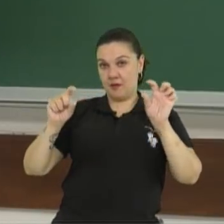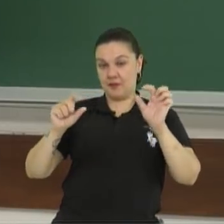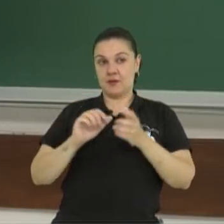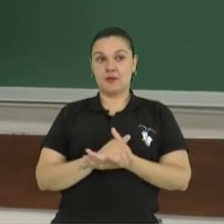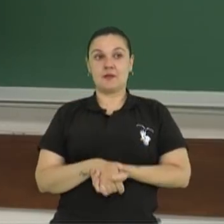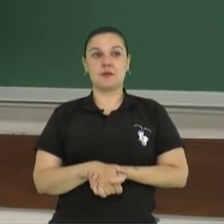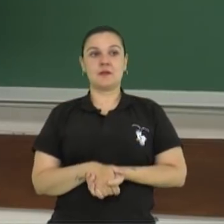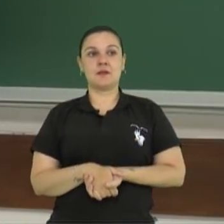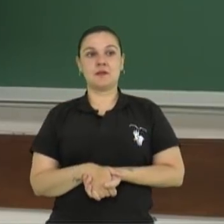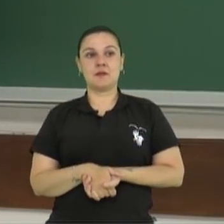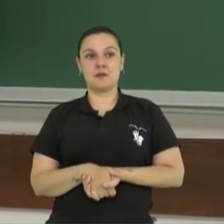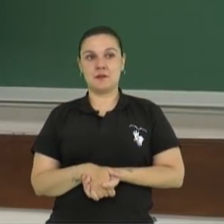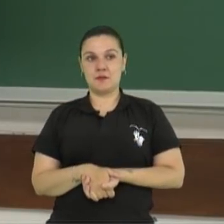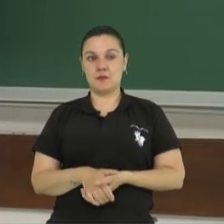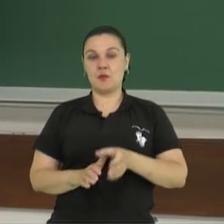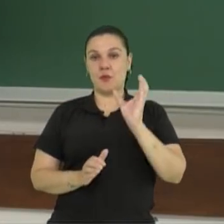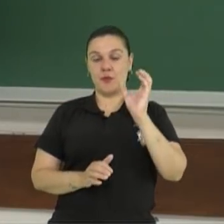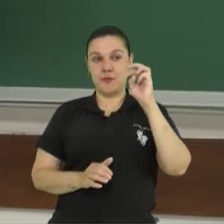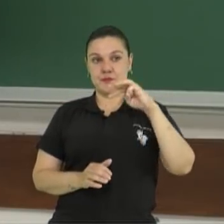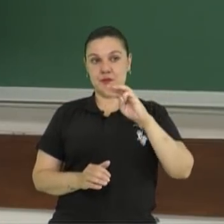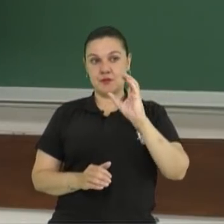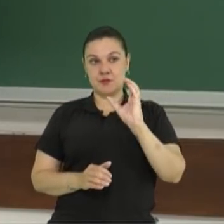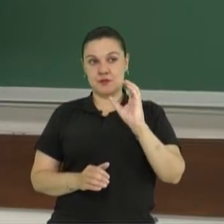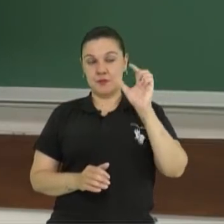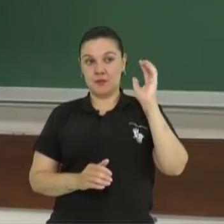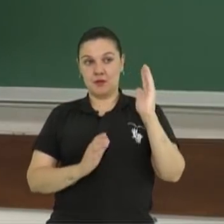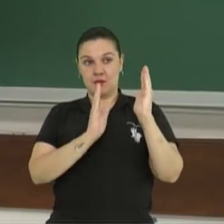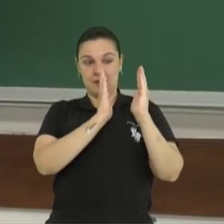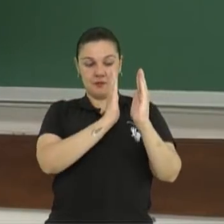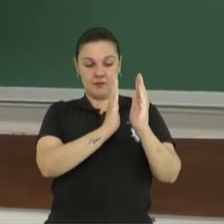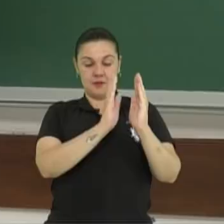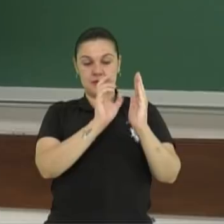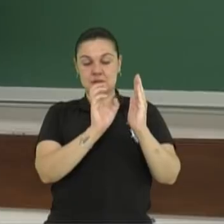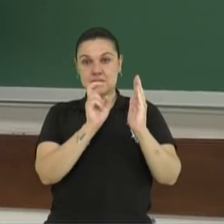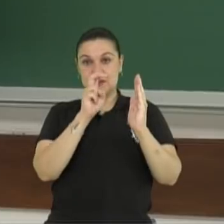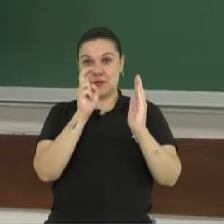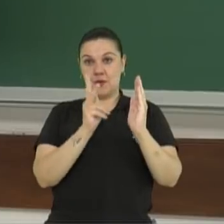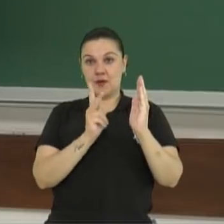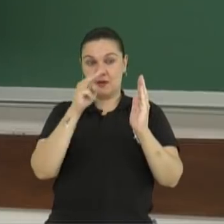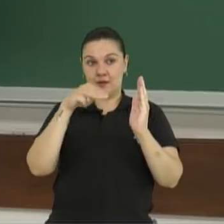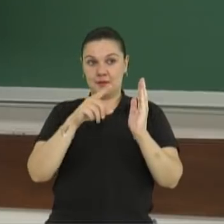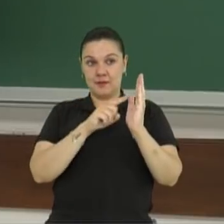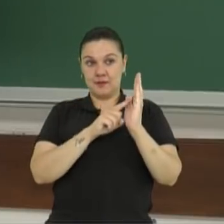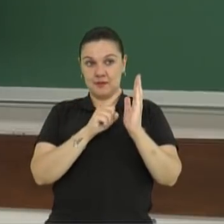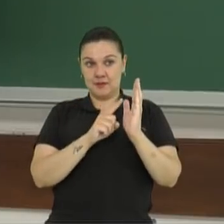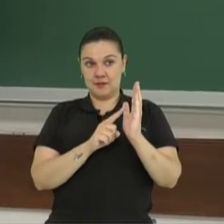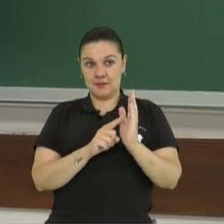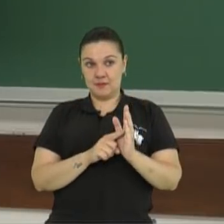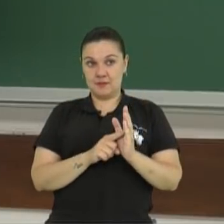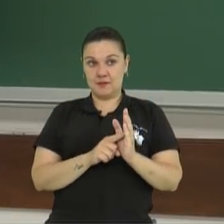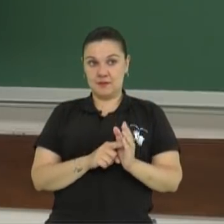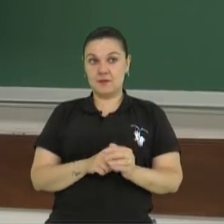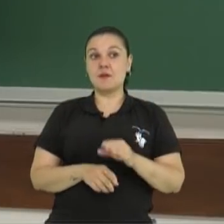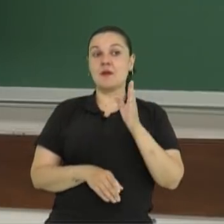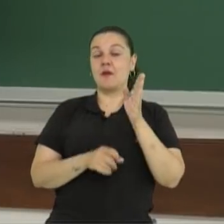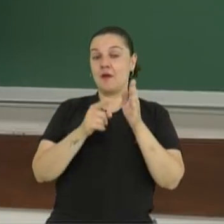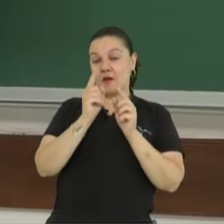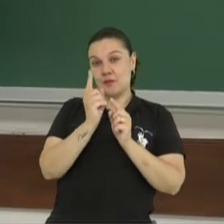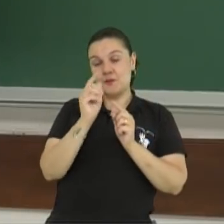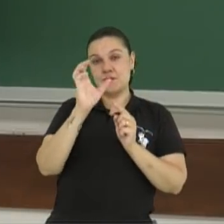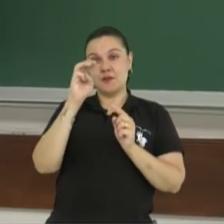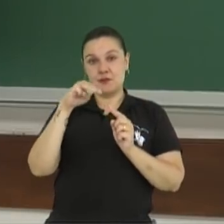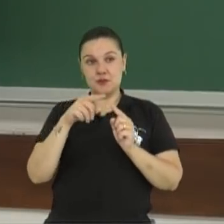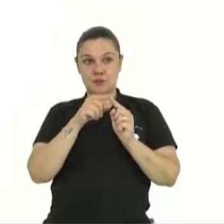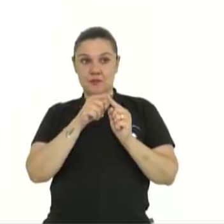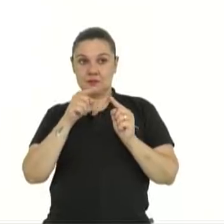Então, nós vamos ter 1 centímetro no mapa equivale a 5 quilômetros no terreno, né? Então, a cada 1 centímetro no